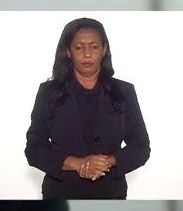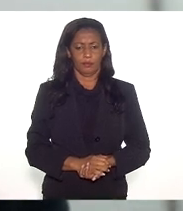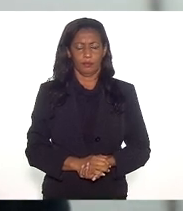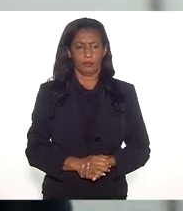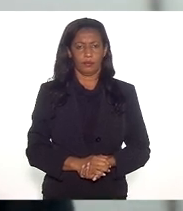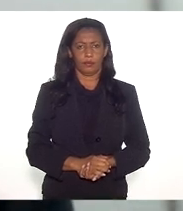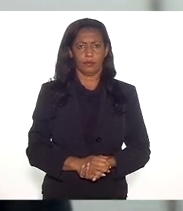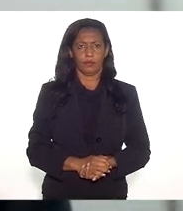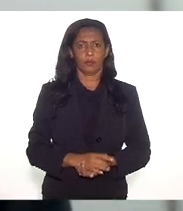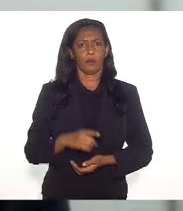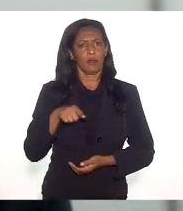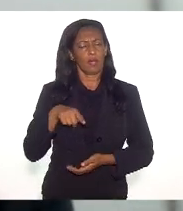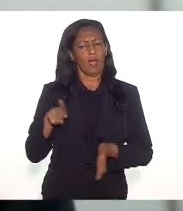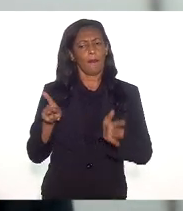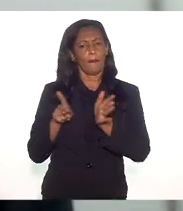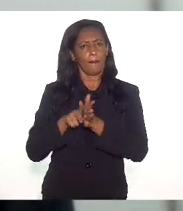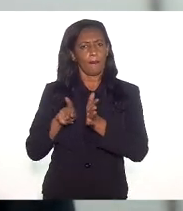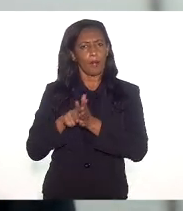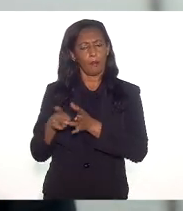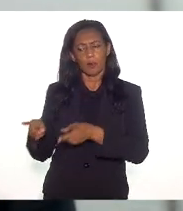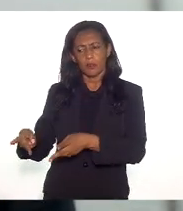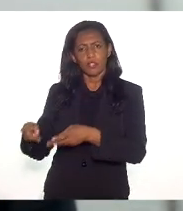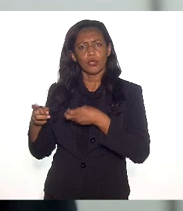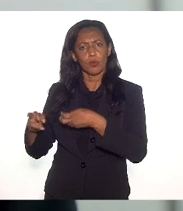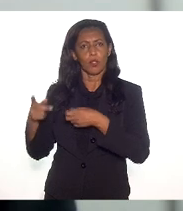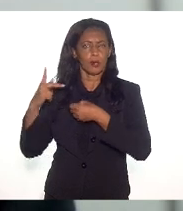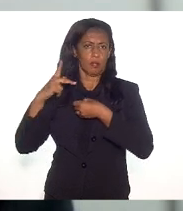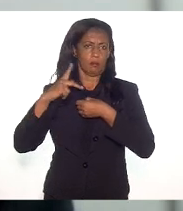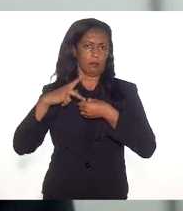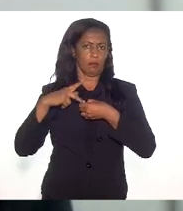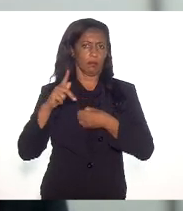dessa própria exploração de petróleo e gás.